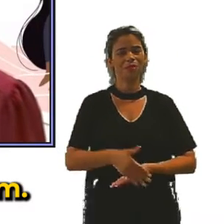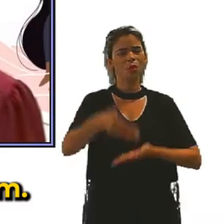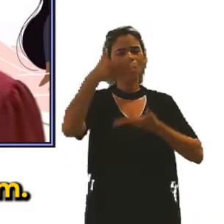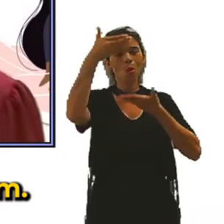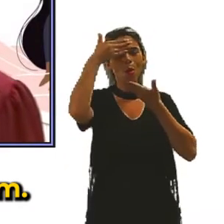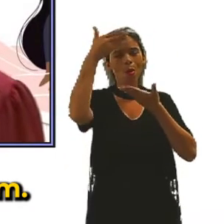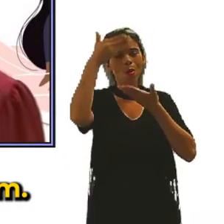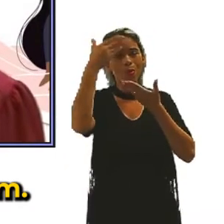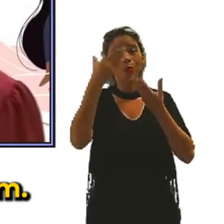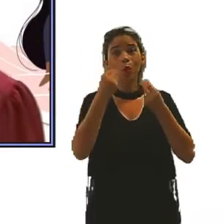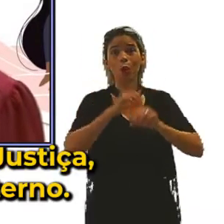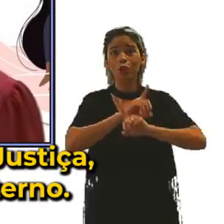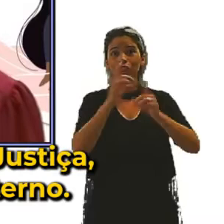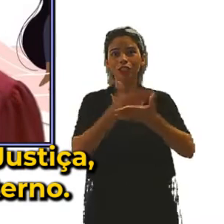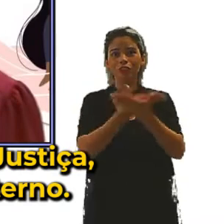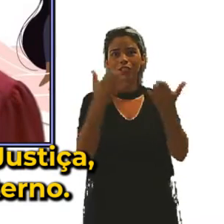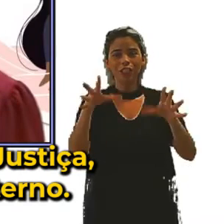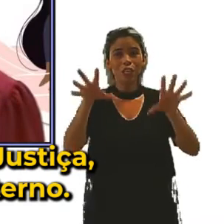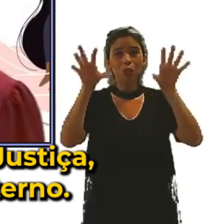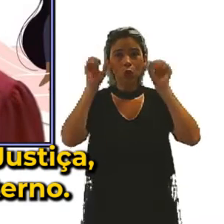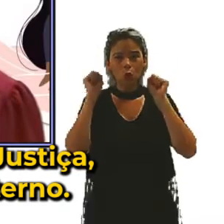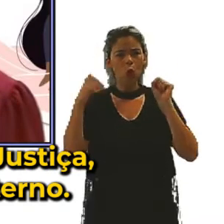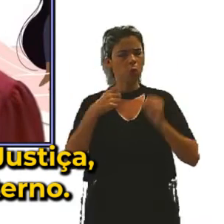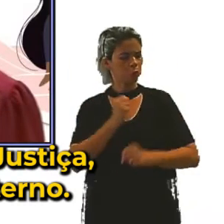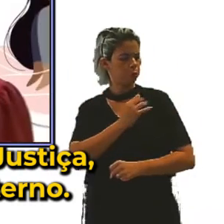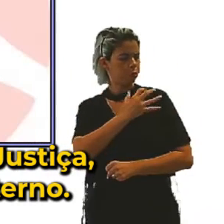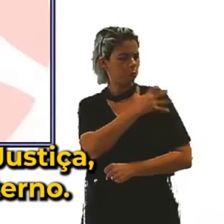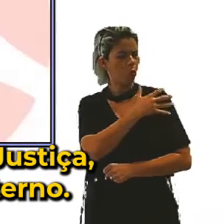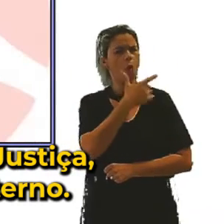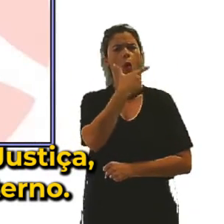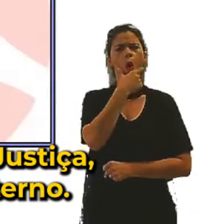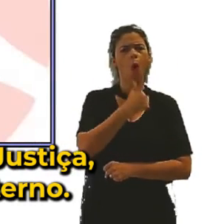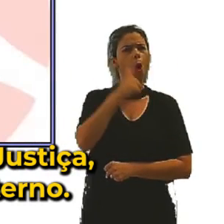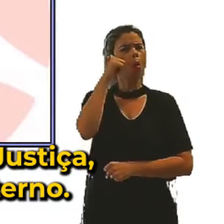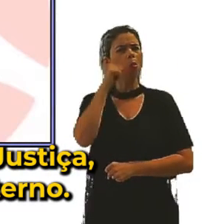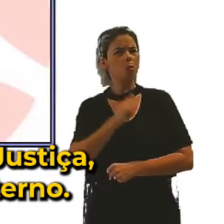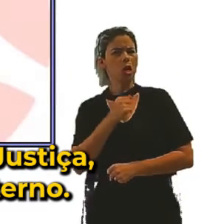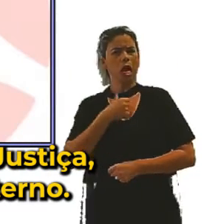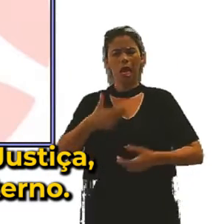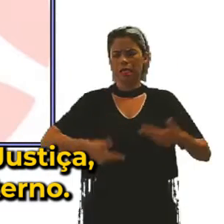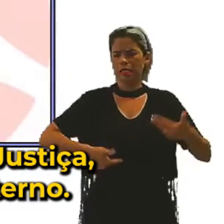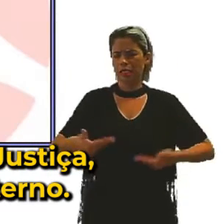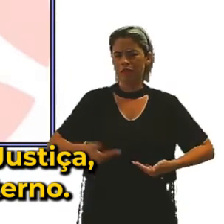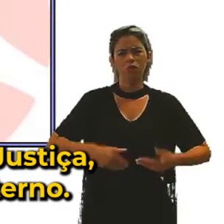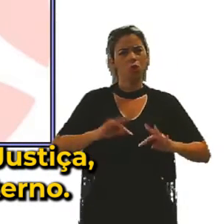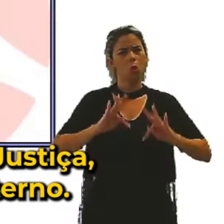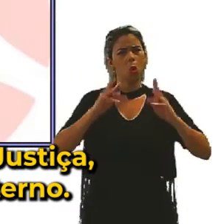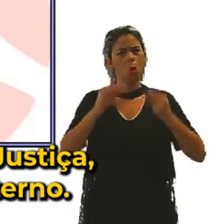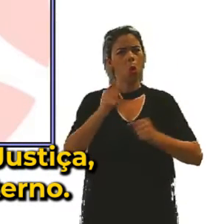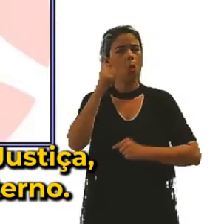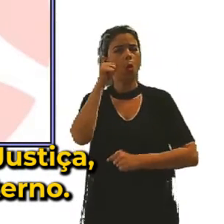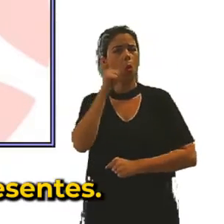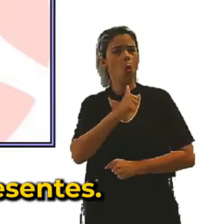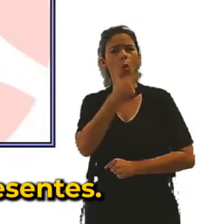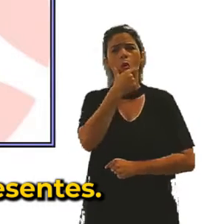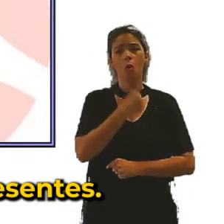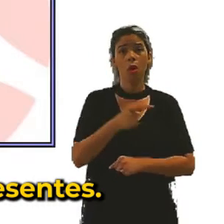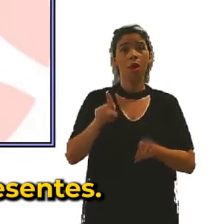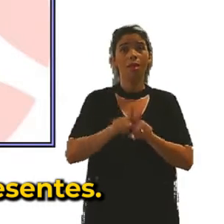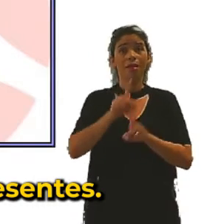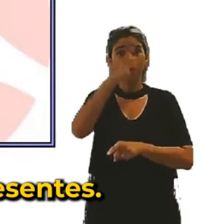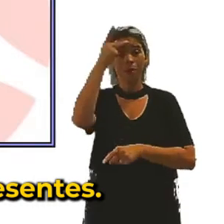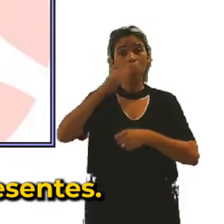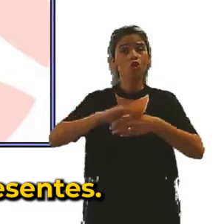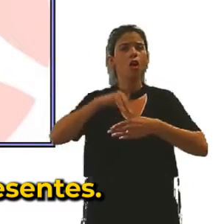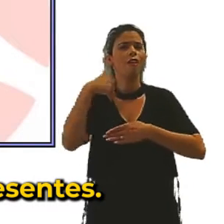e todas que nos ouvem, magistrados e magistradas do Tribunal de Justiça, servidores e servidoras, a todo o público externo, né, aos alunos